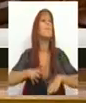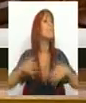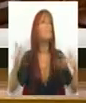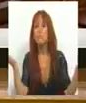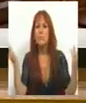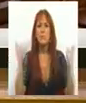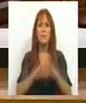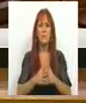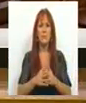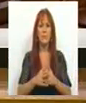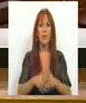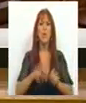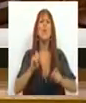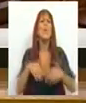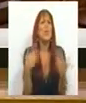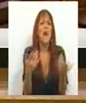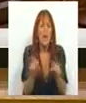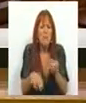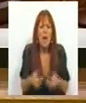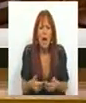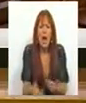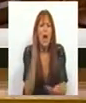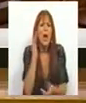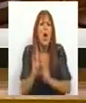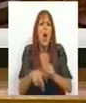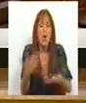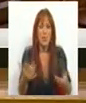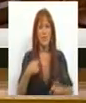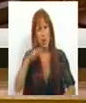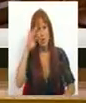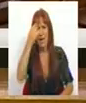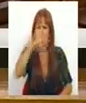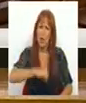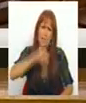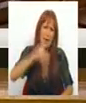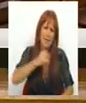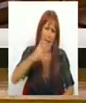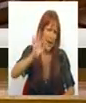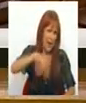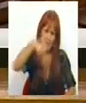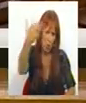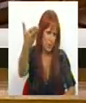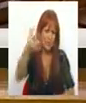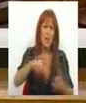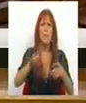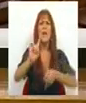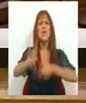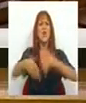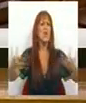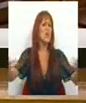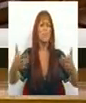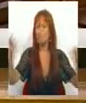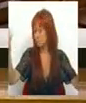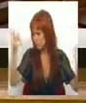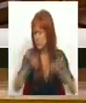aconteceu? O que é que está a acontecer? Bem, sei que a história ainda não acabou, mas aquilo